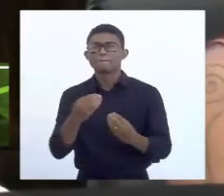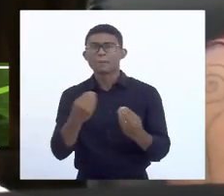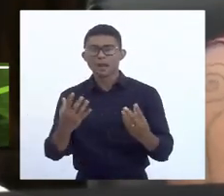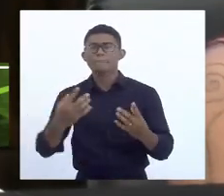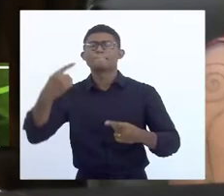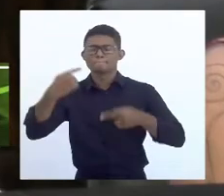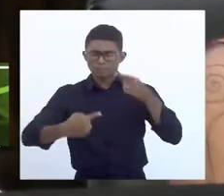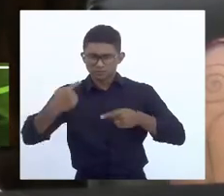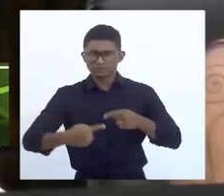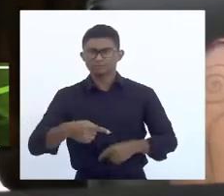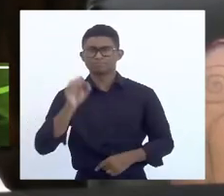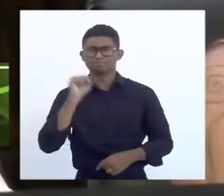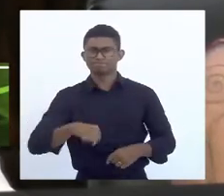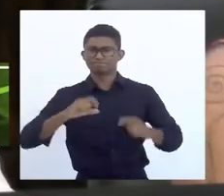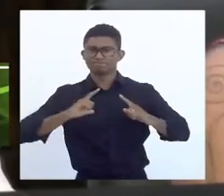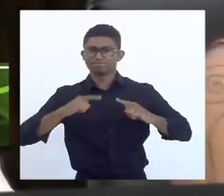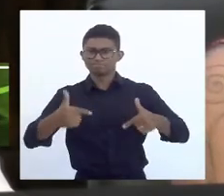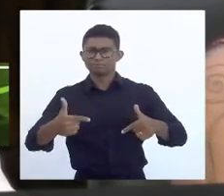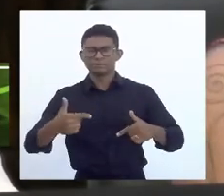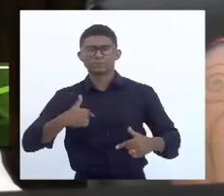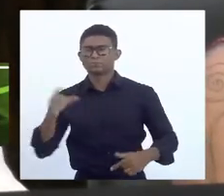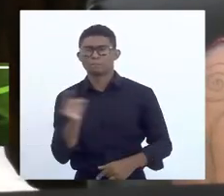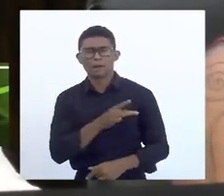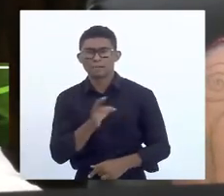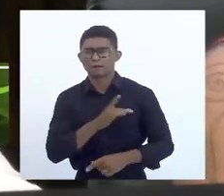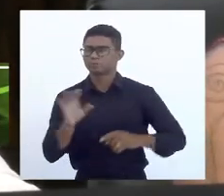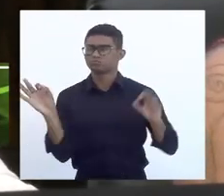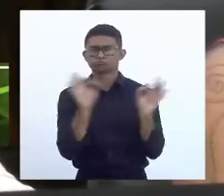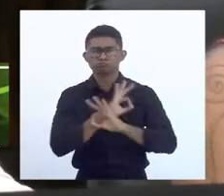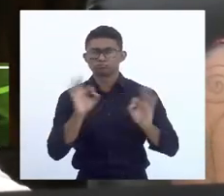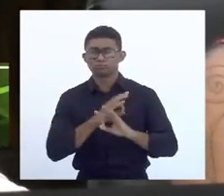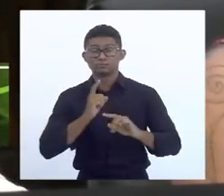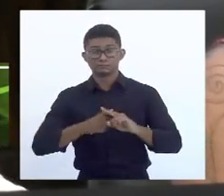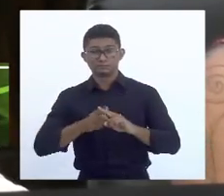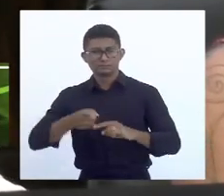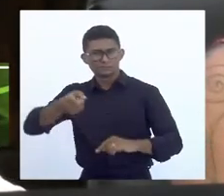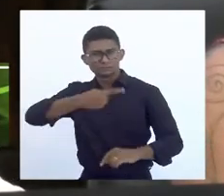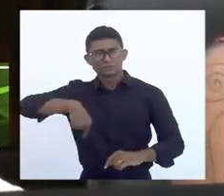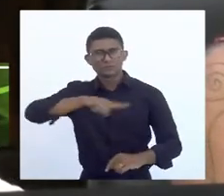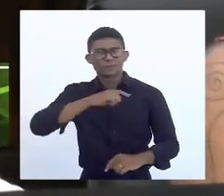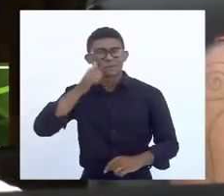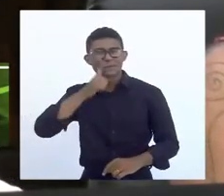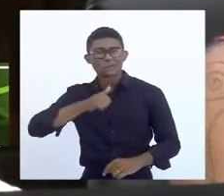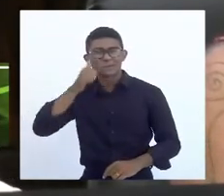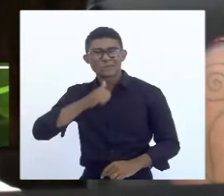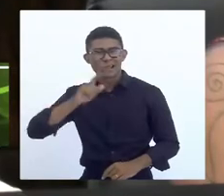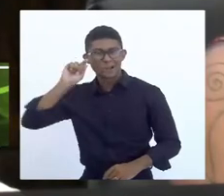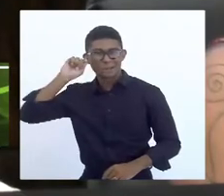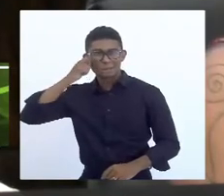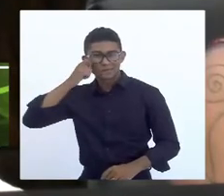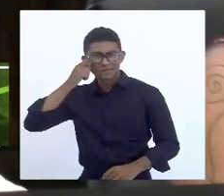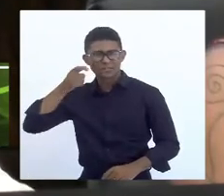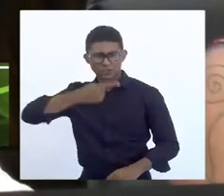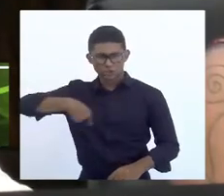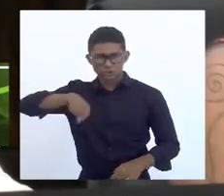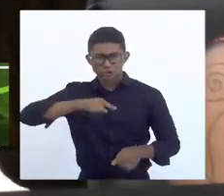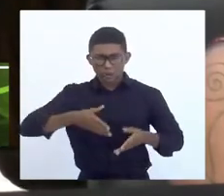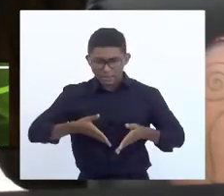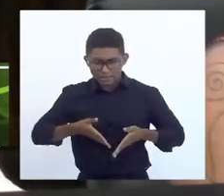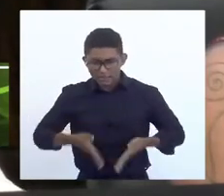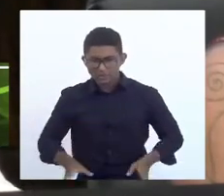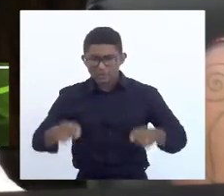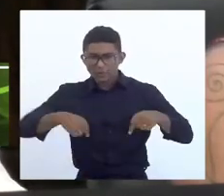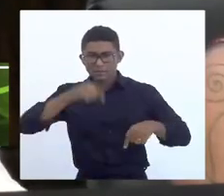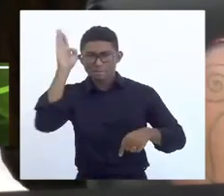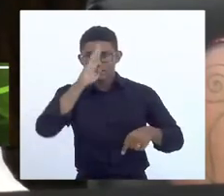medo, porque nós, mulheres pretas, nascemos num estado, num modelo sistêmico, que o